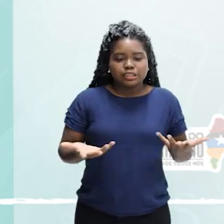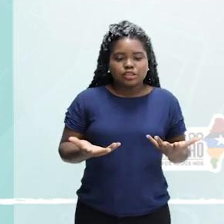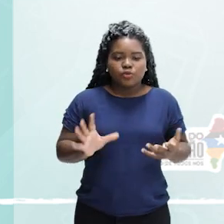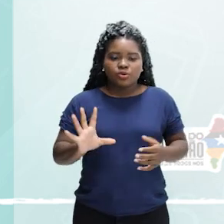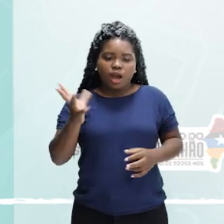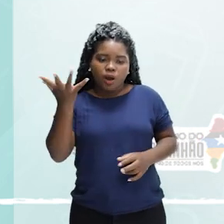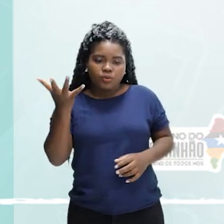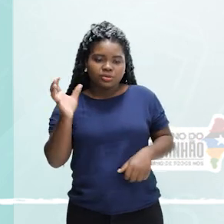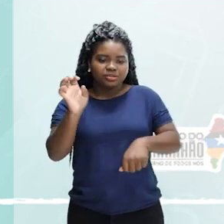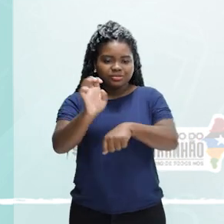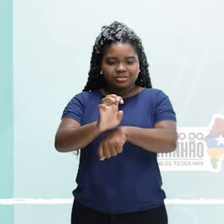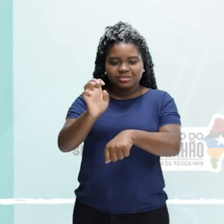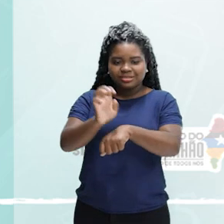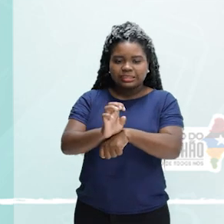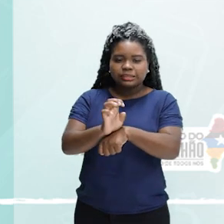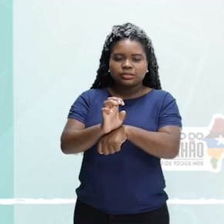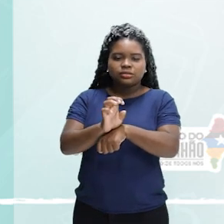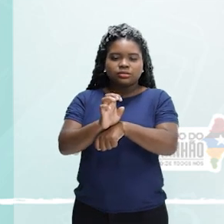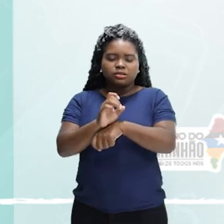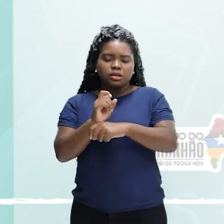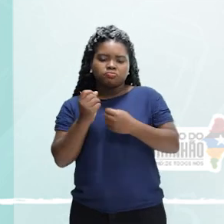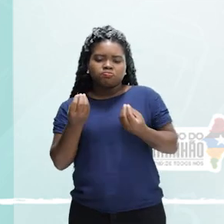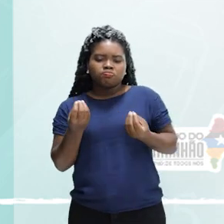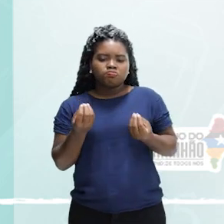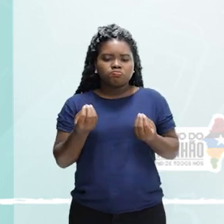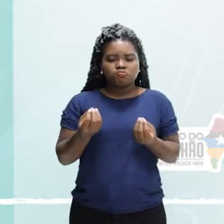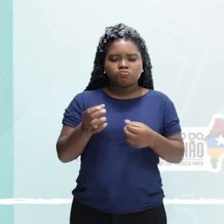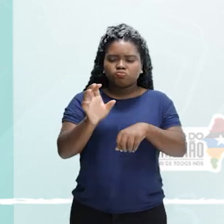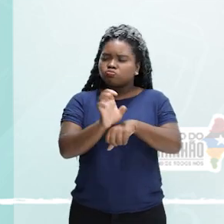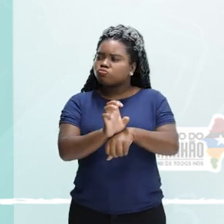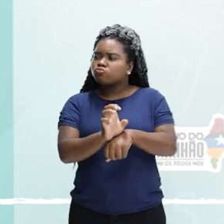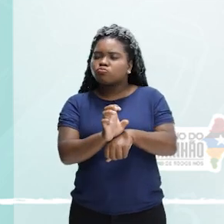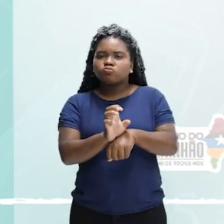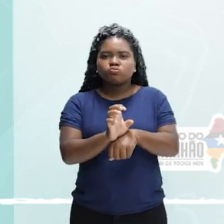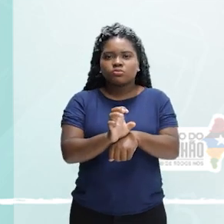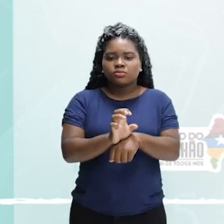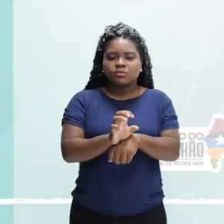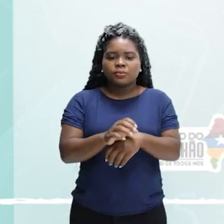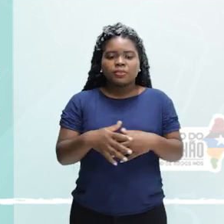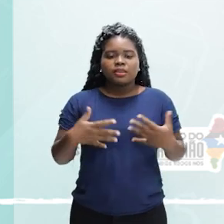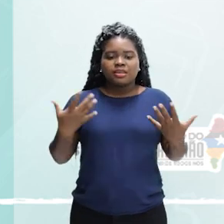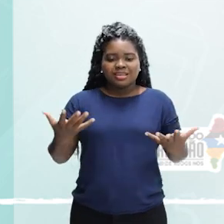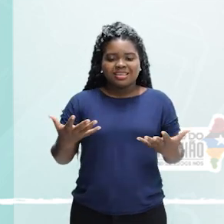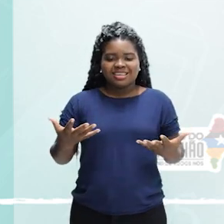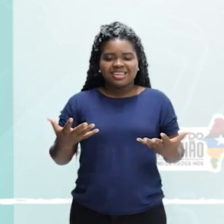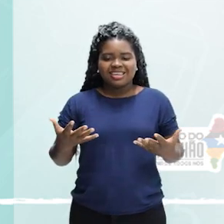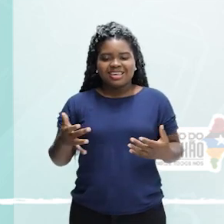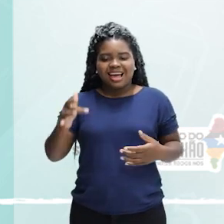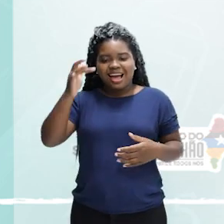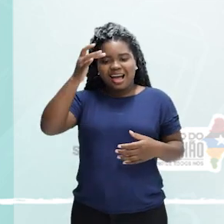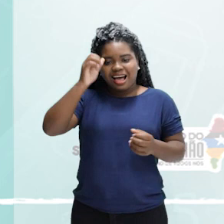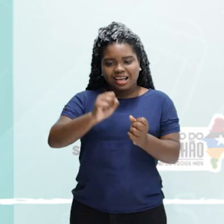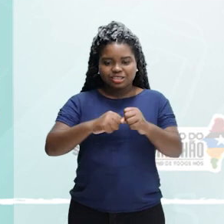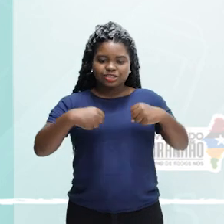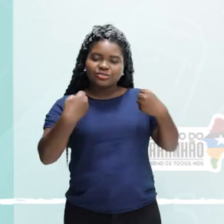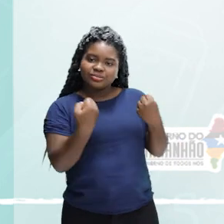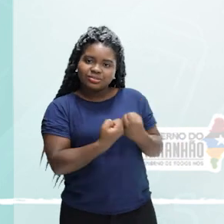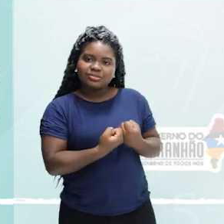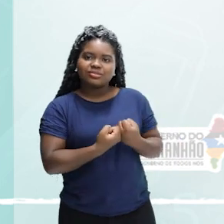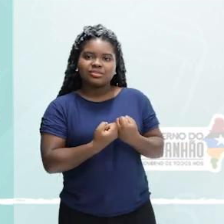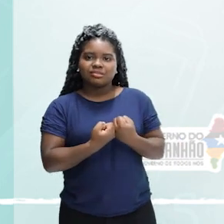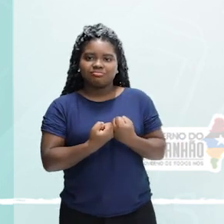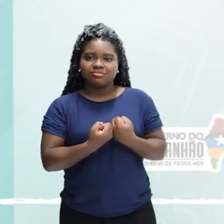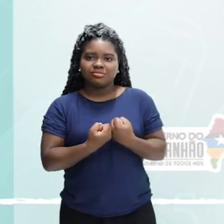Estado ele seja, de fato, um Estado que a participação popular seja direta,